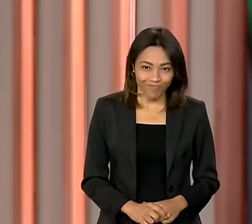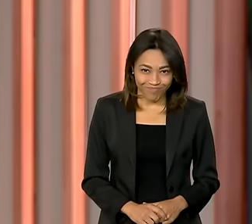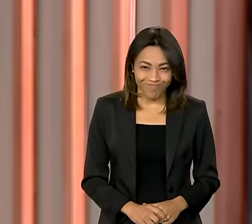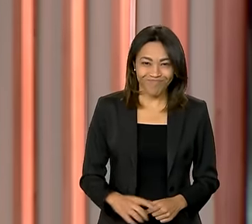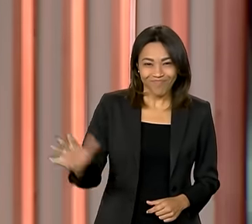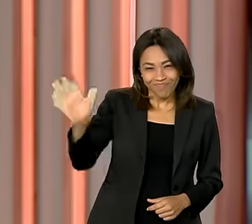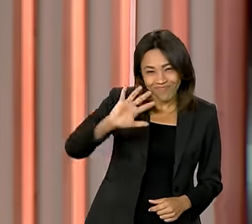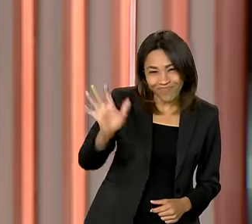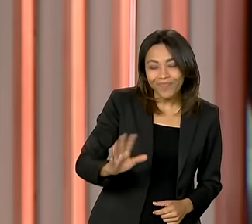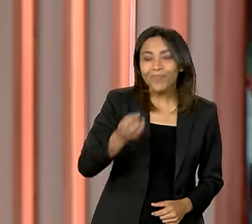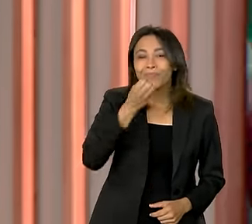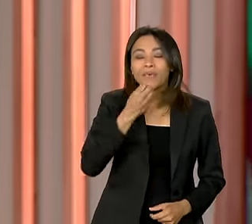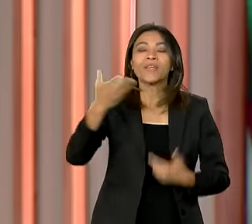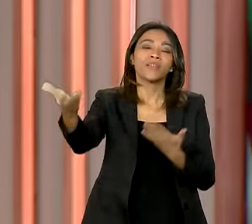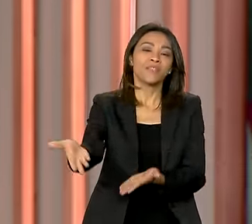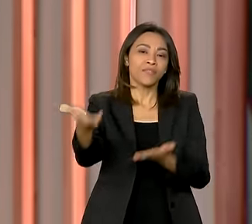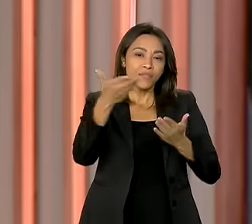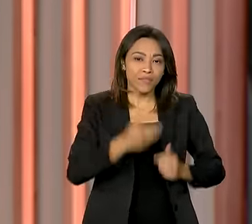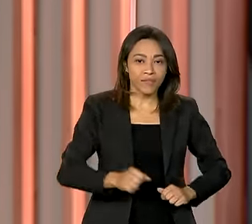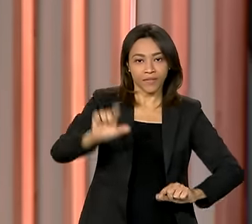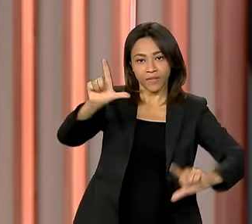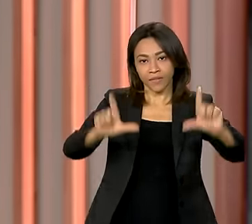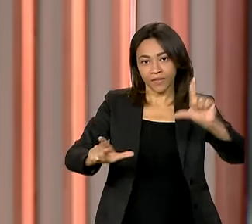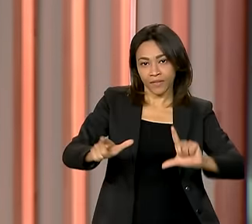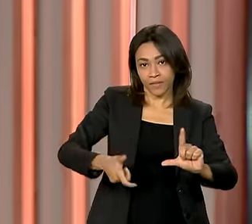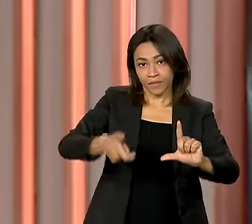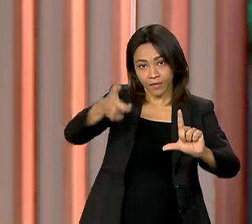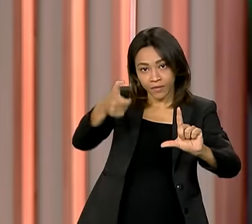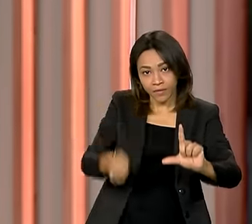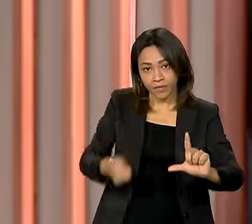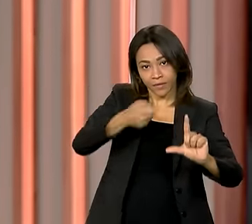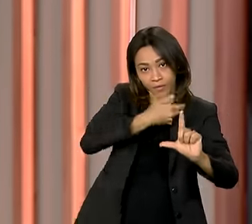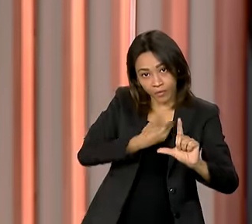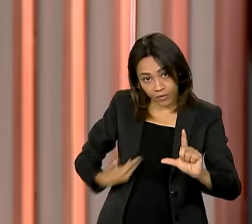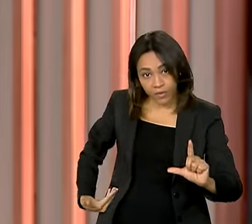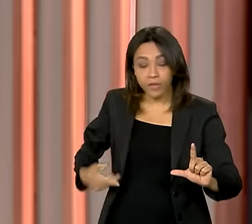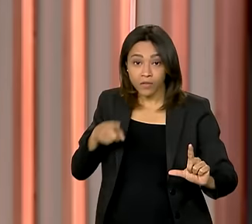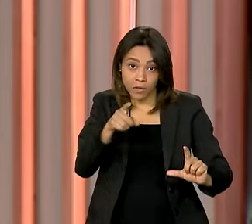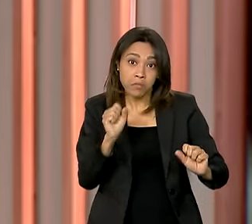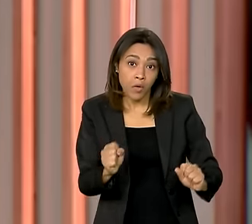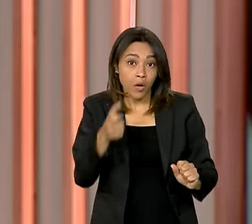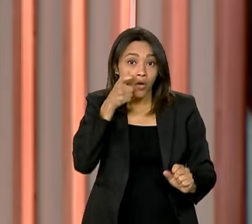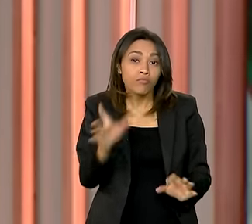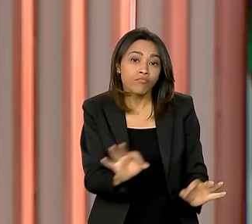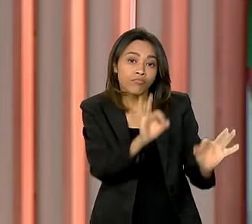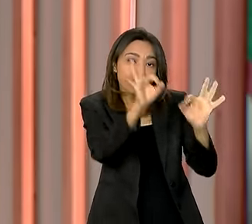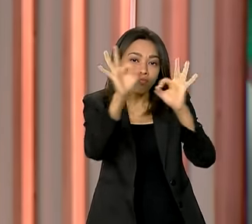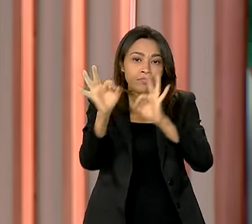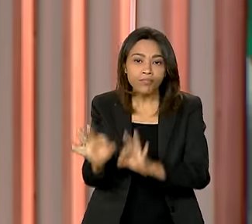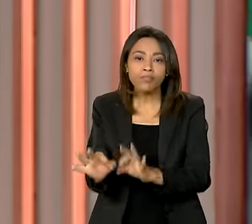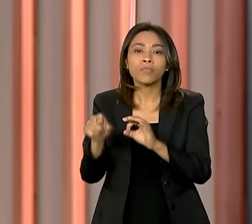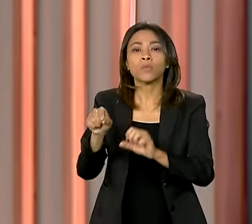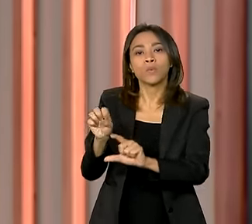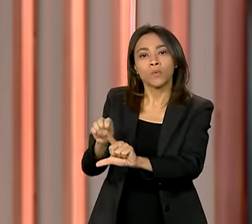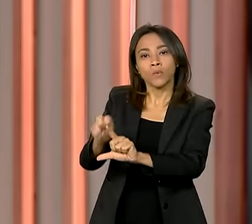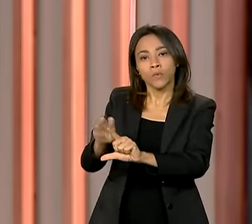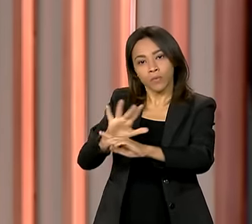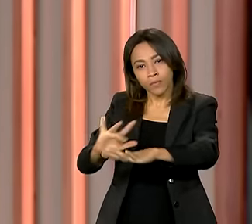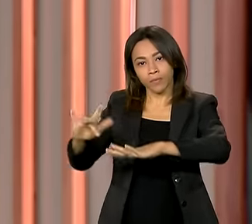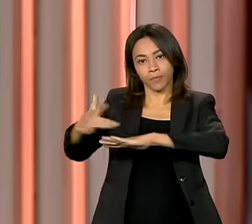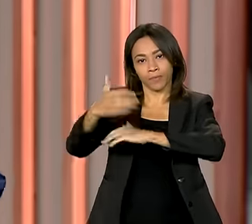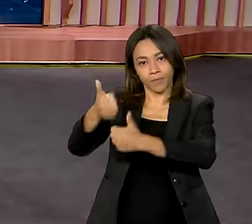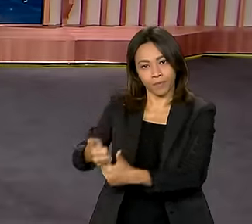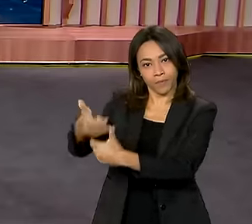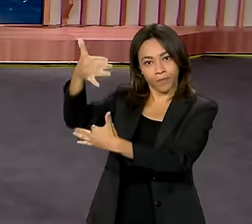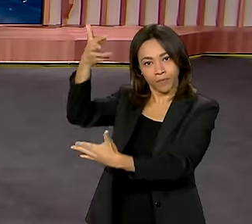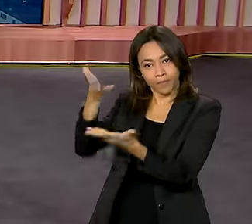Olá, seja muito bem-vindo ao canal GOV. Lembrando que você pode nos acompanhar também ao vivo pelas redes sociais.